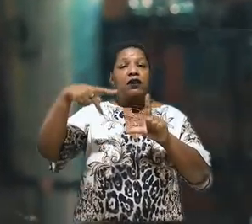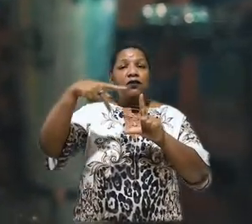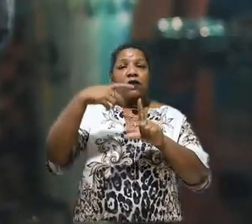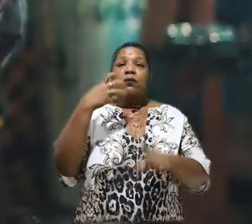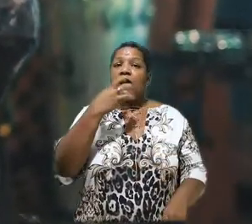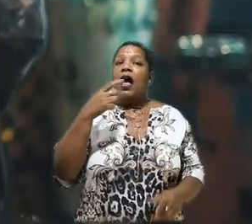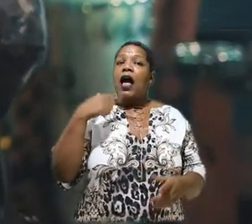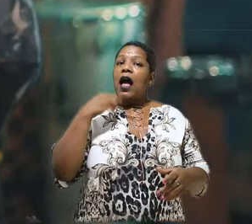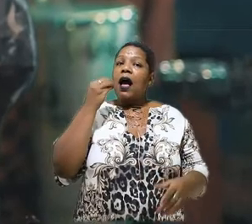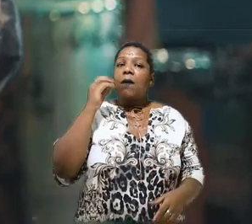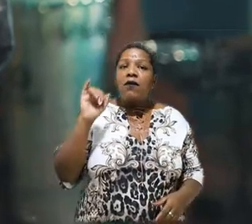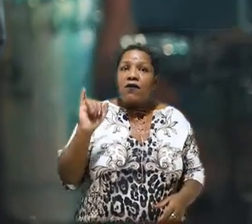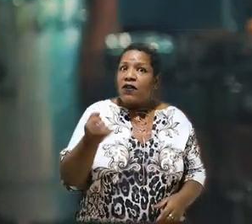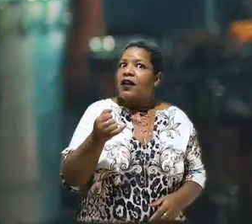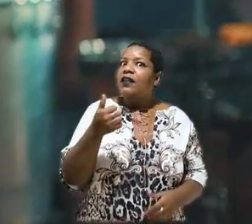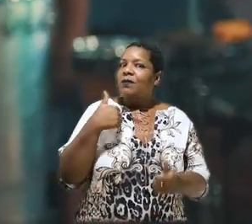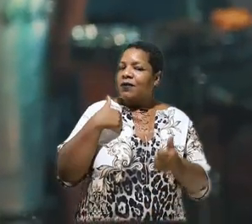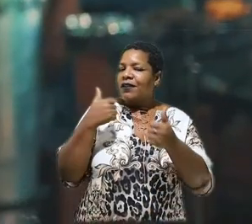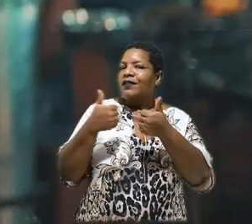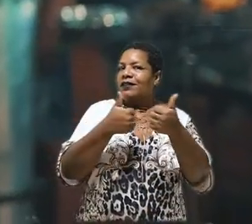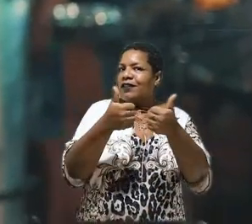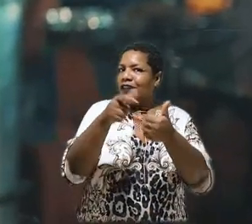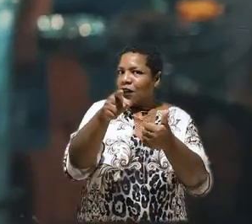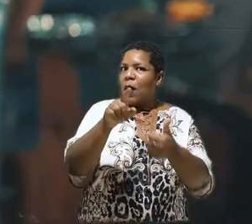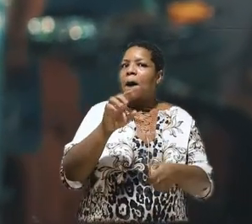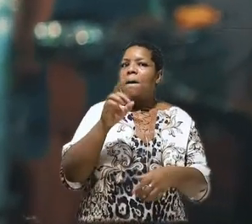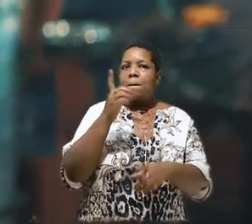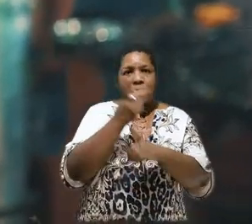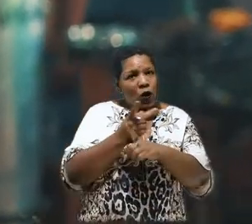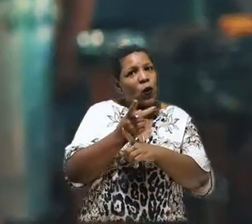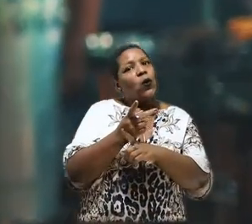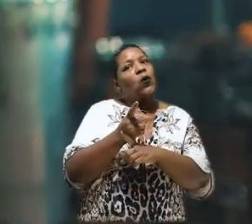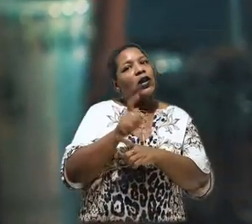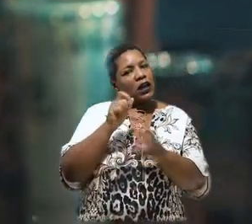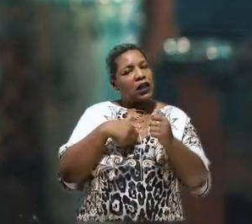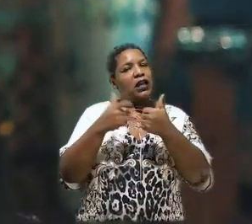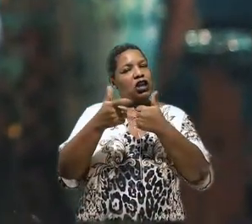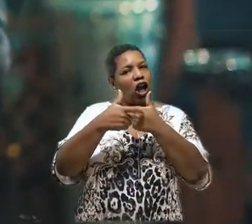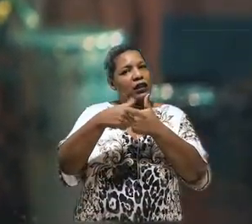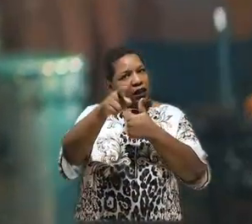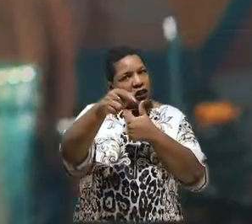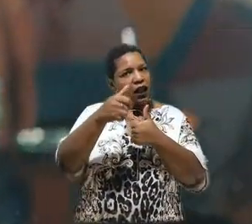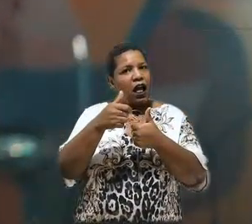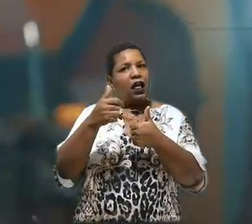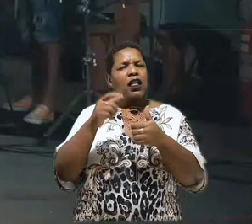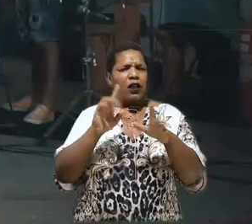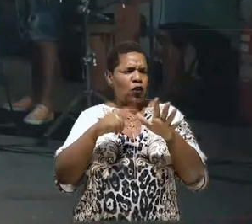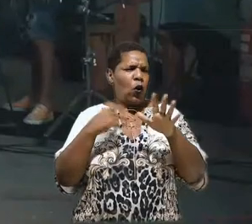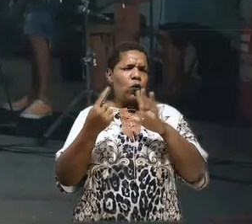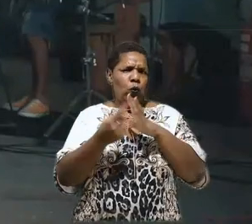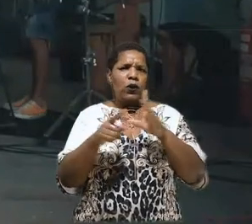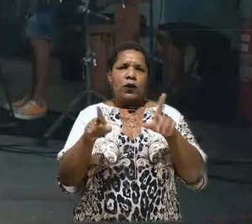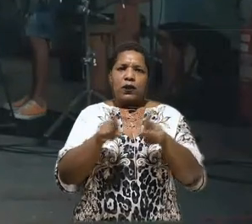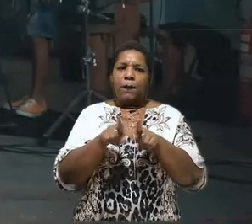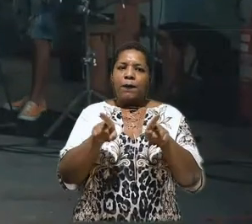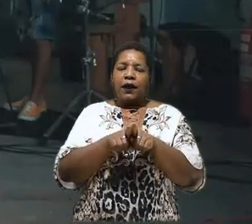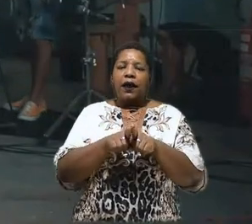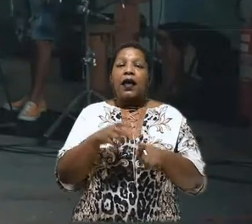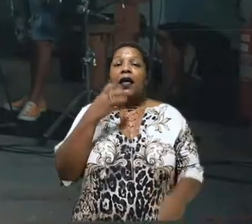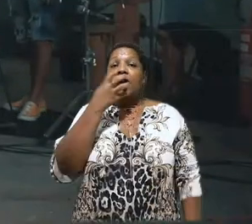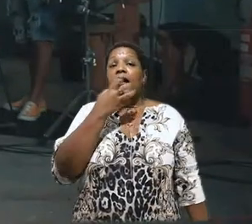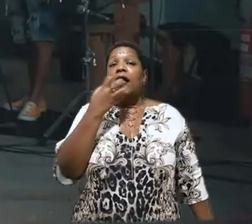e aproveita para mim pegar no Spotify em vai lá já procura m e já segue no na no Spotify em todas as redes sociais também